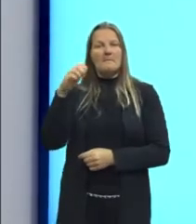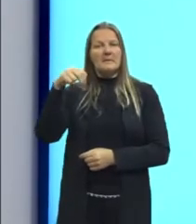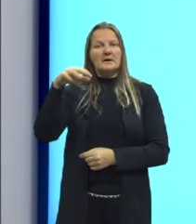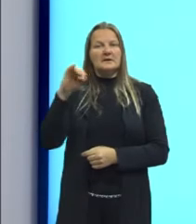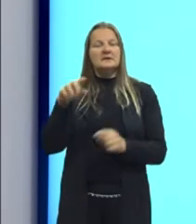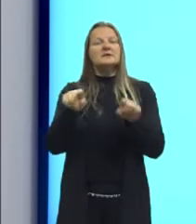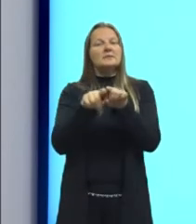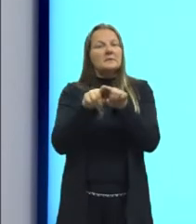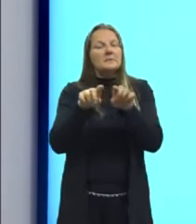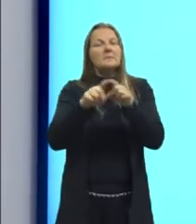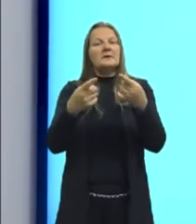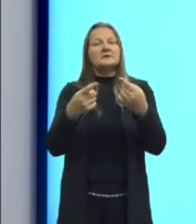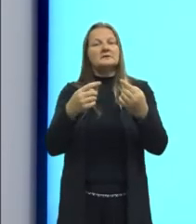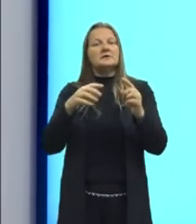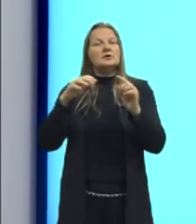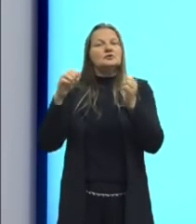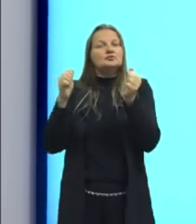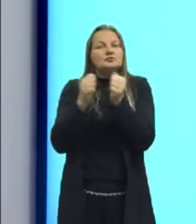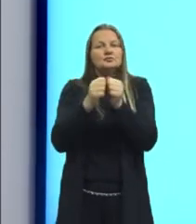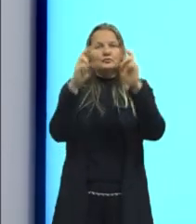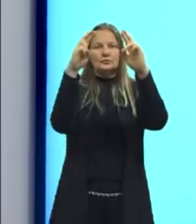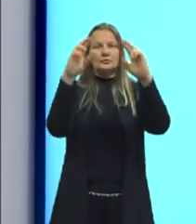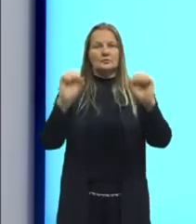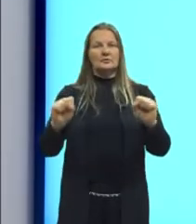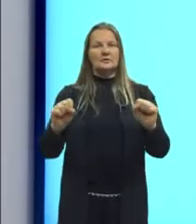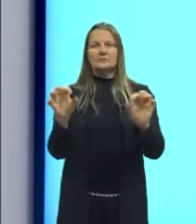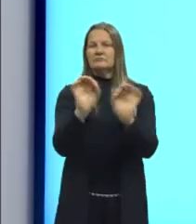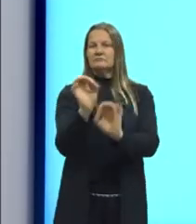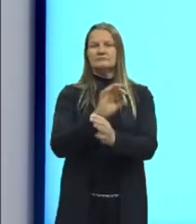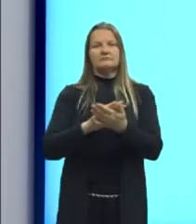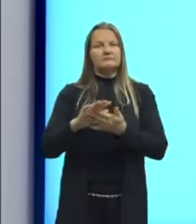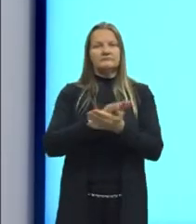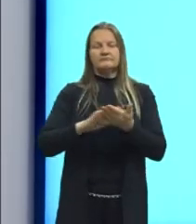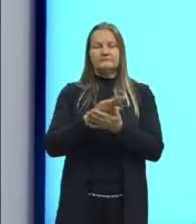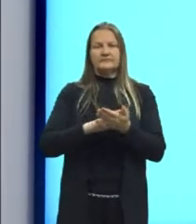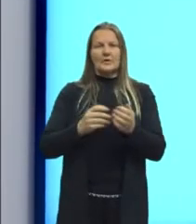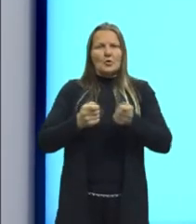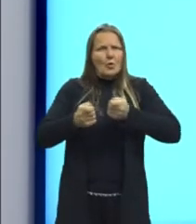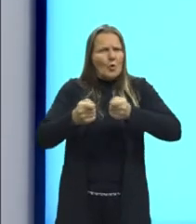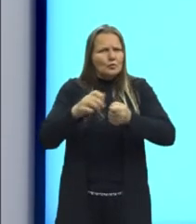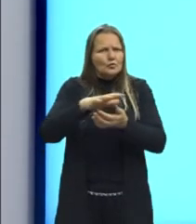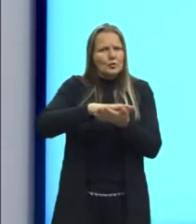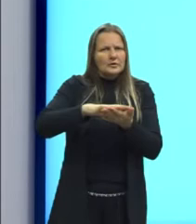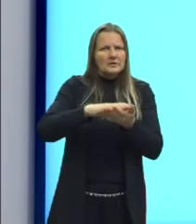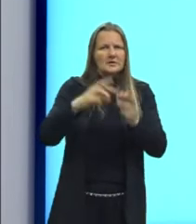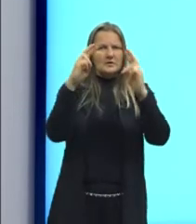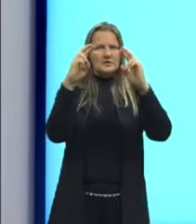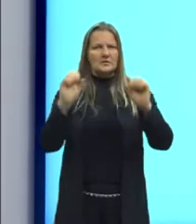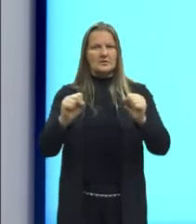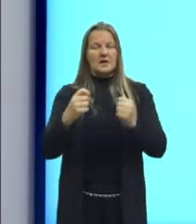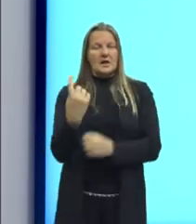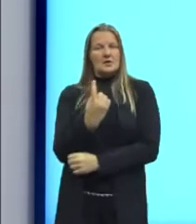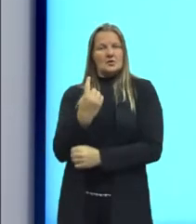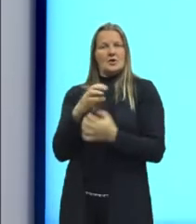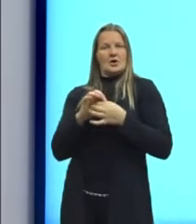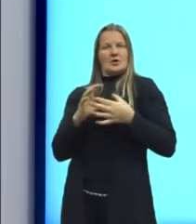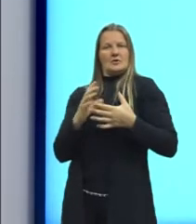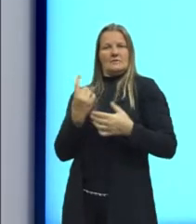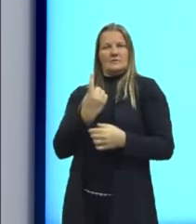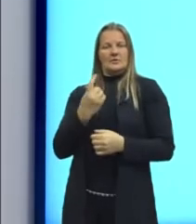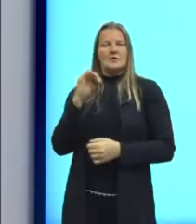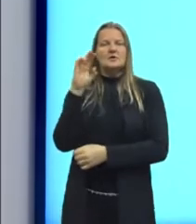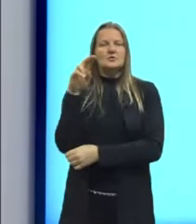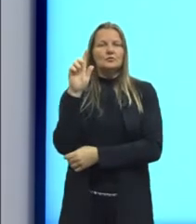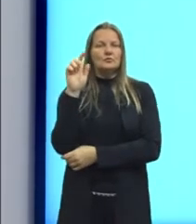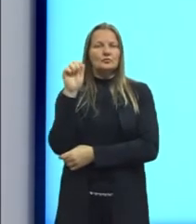estavam alinhados a União Soviética né não estavam dominados por ela e é interessante que é hugoslávia